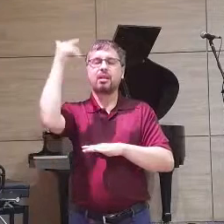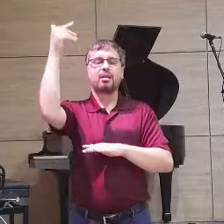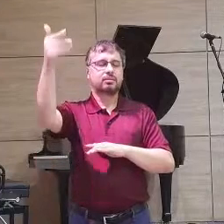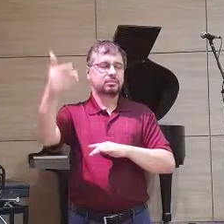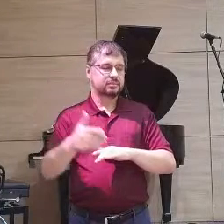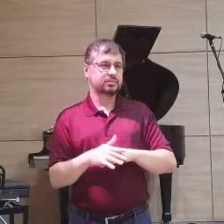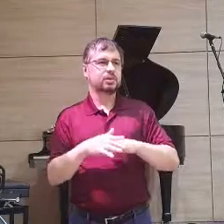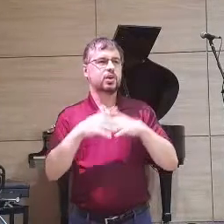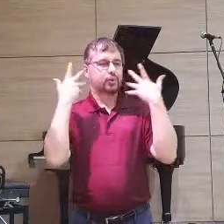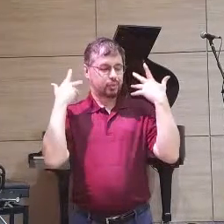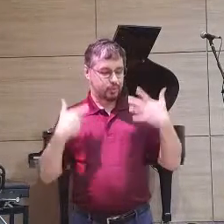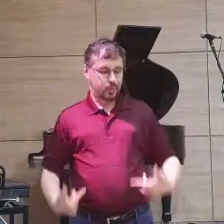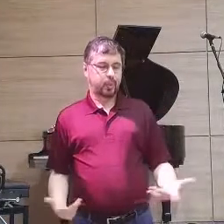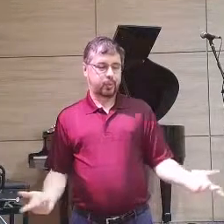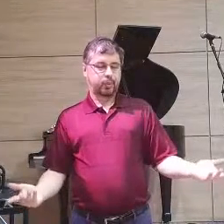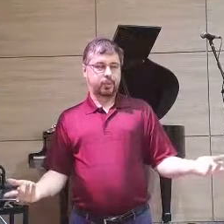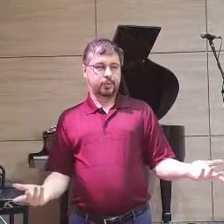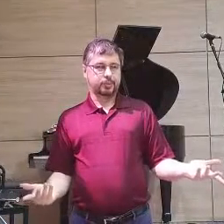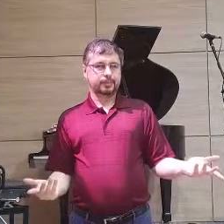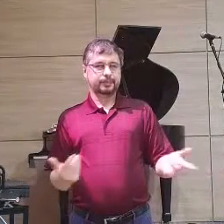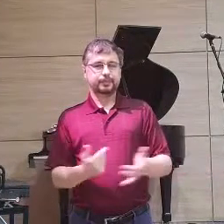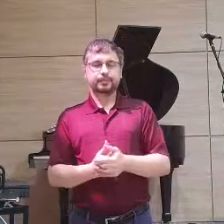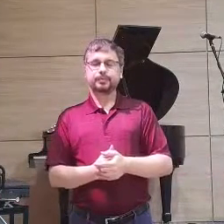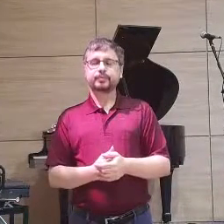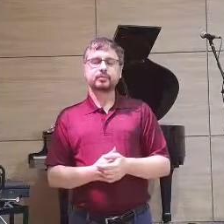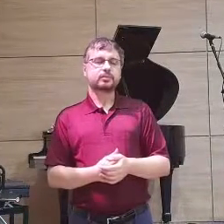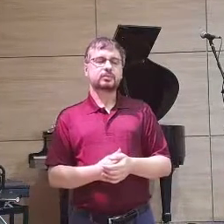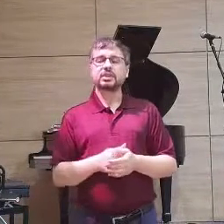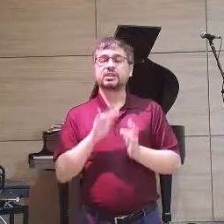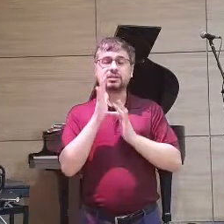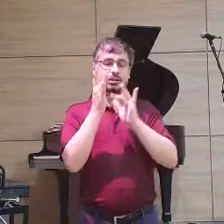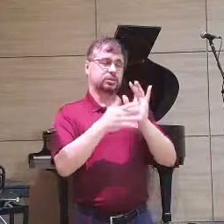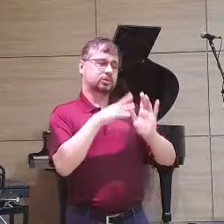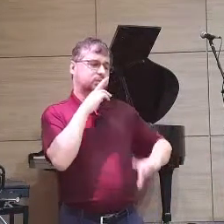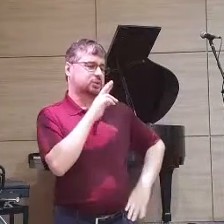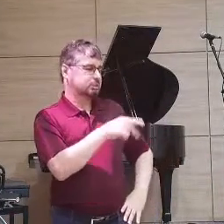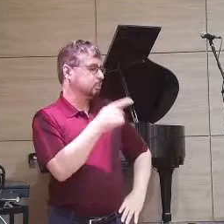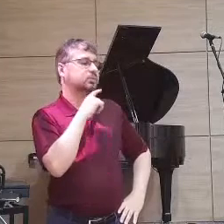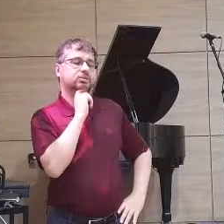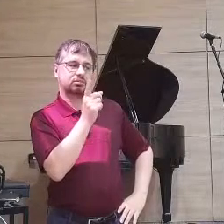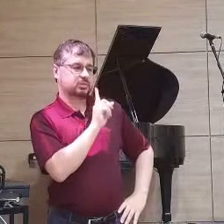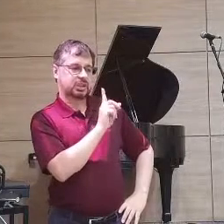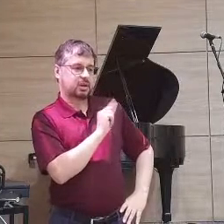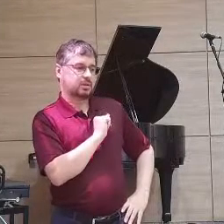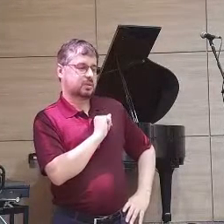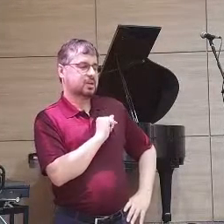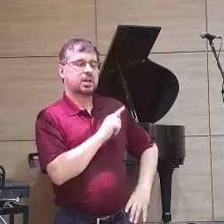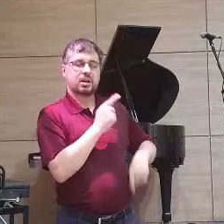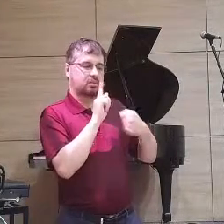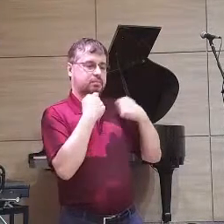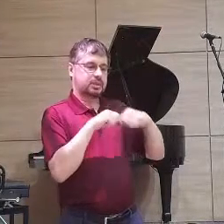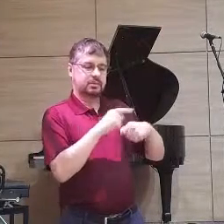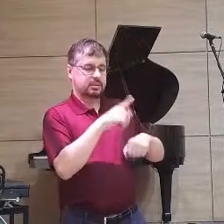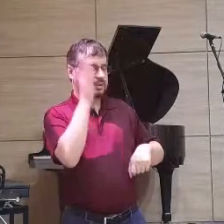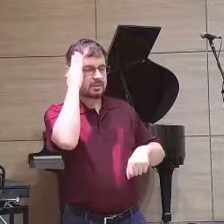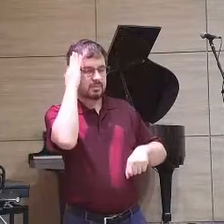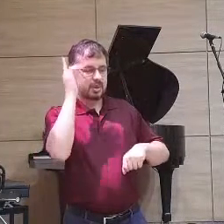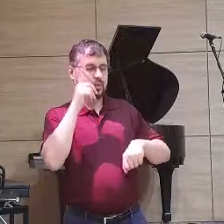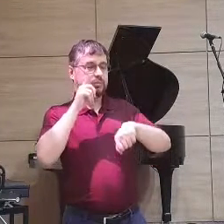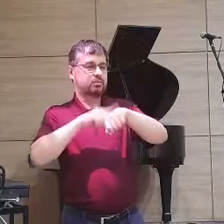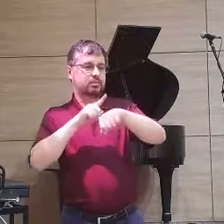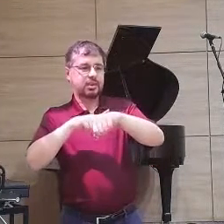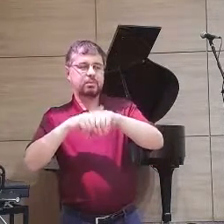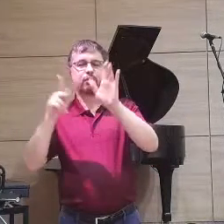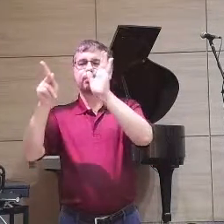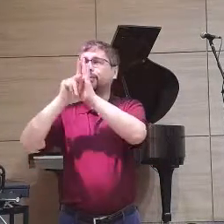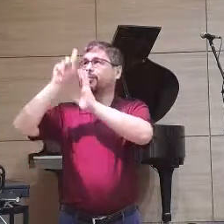continuidade Versículo o seguinte respondeu eles não vos compete saber tempos e épocas que o pai reservou para autoridade no seu